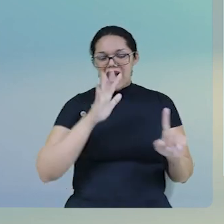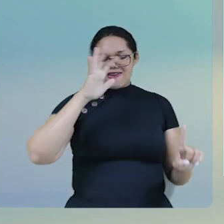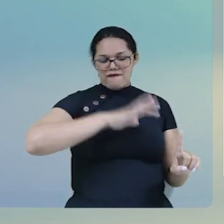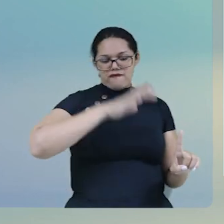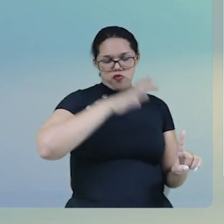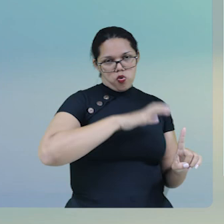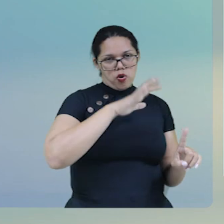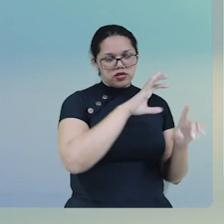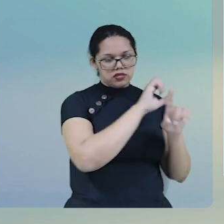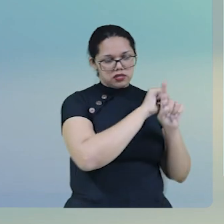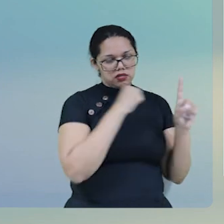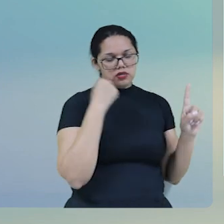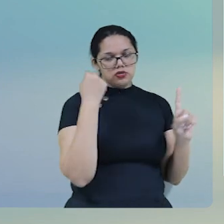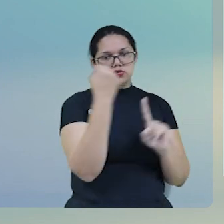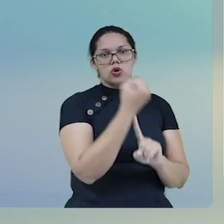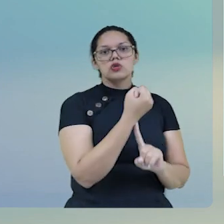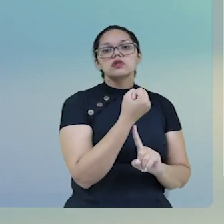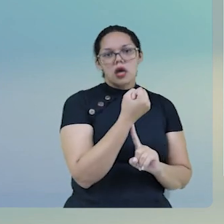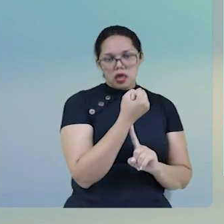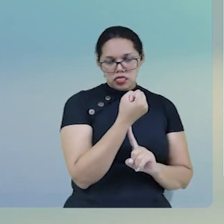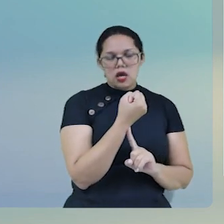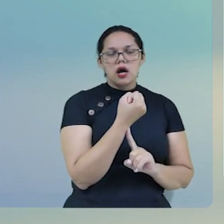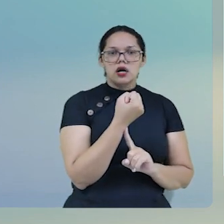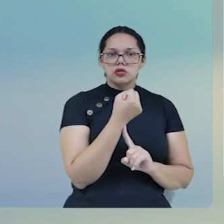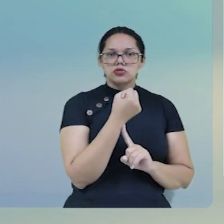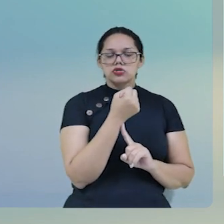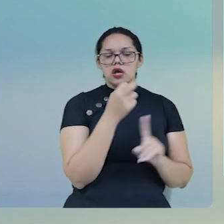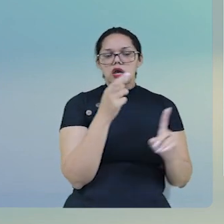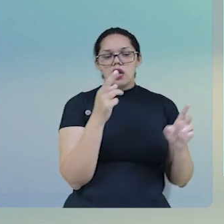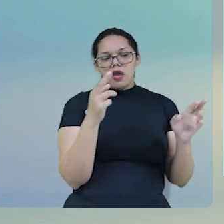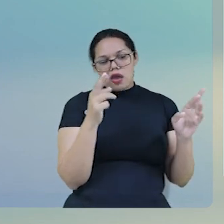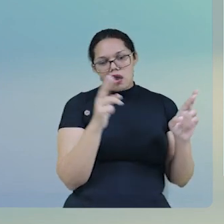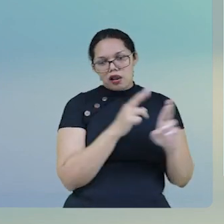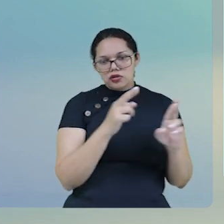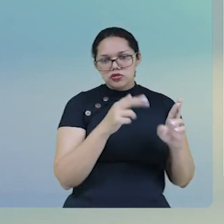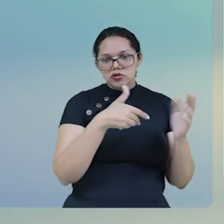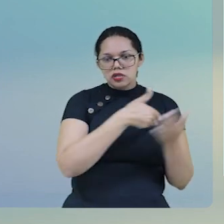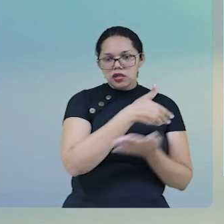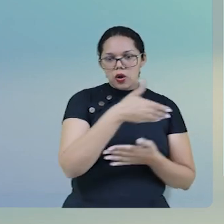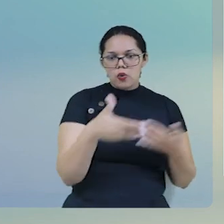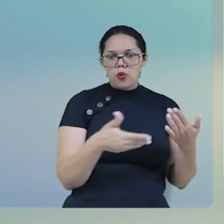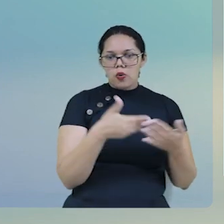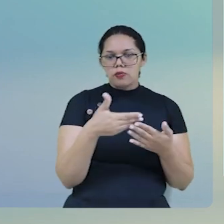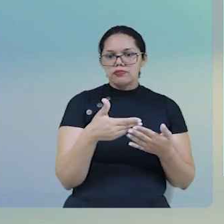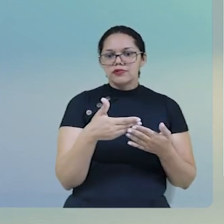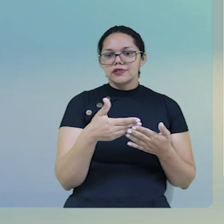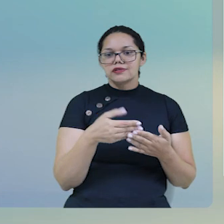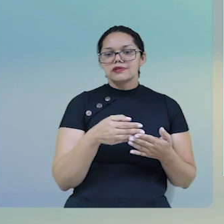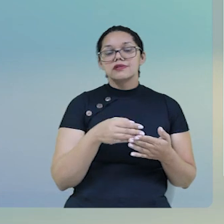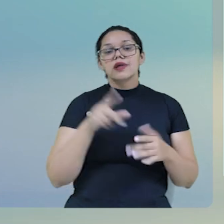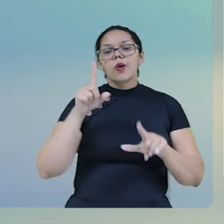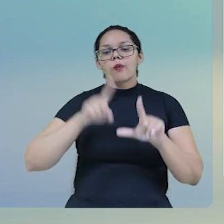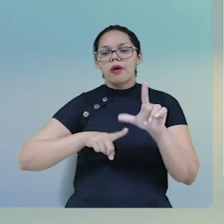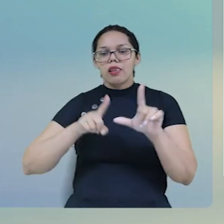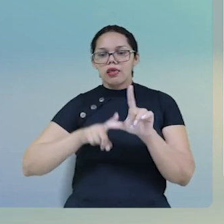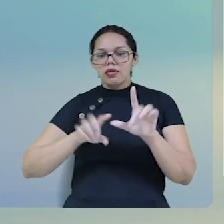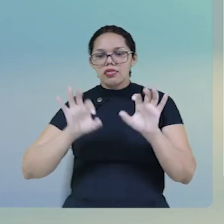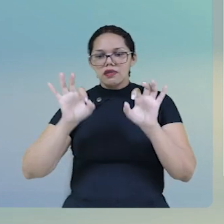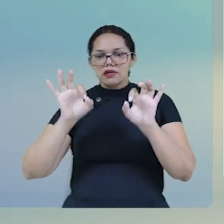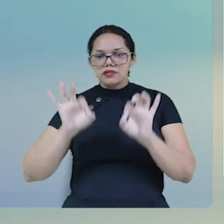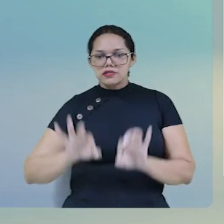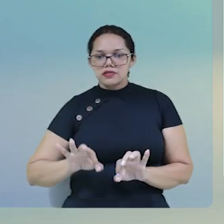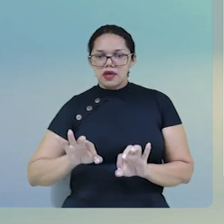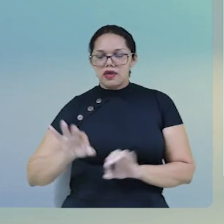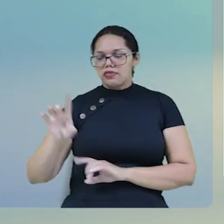da sociedade na construção dos sentidos e significados sociais relacionados ao corpo? Sim, né? Então, ao longo da história,